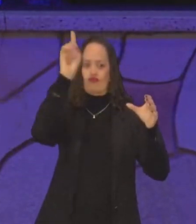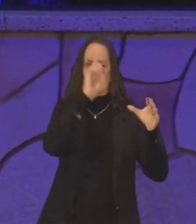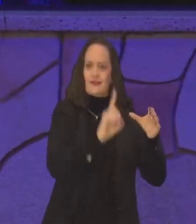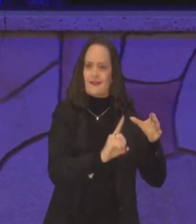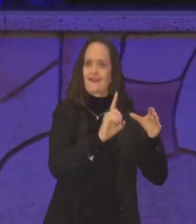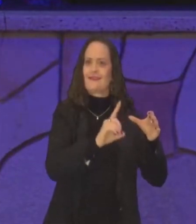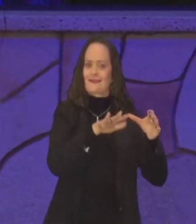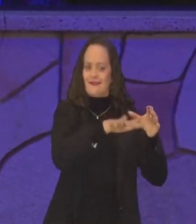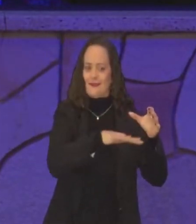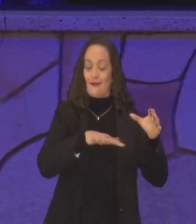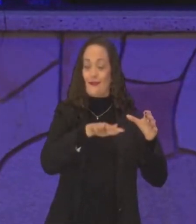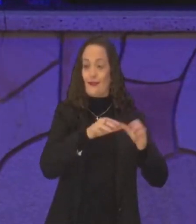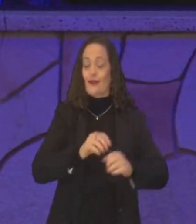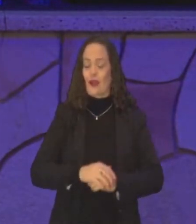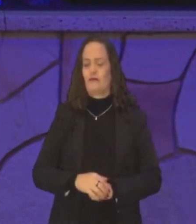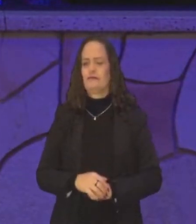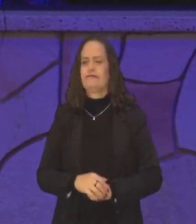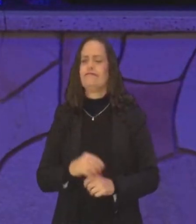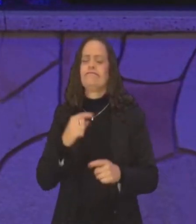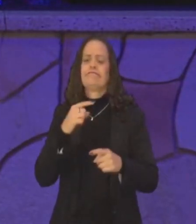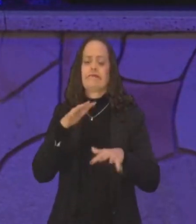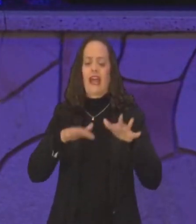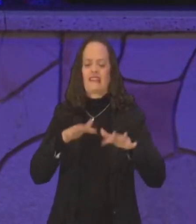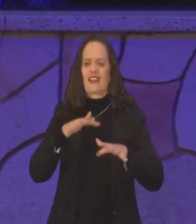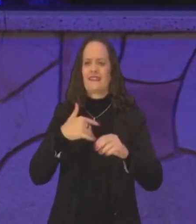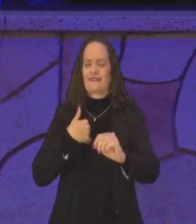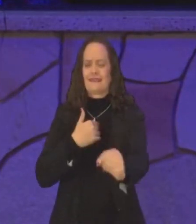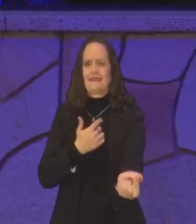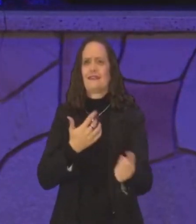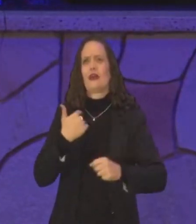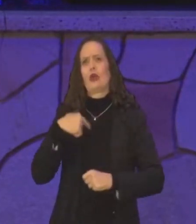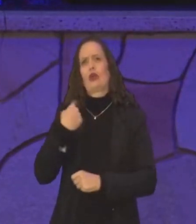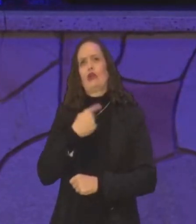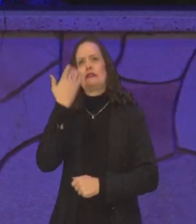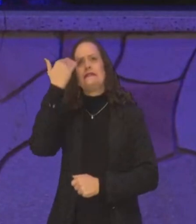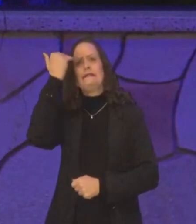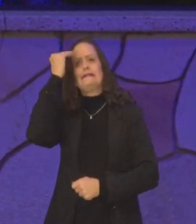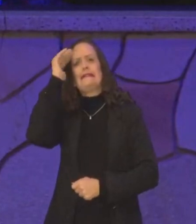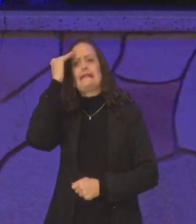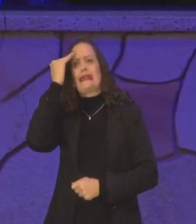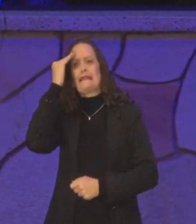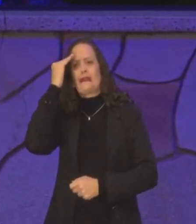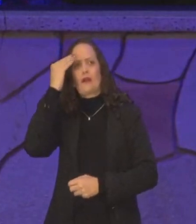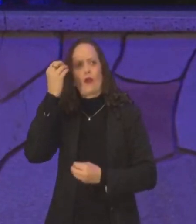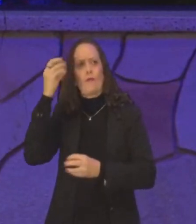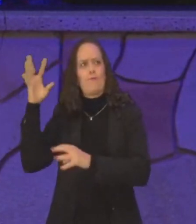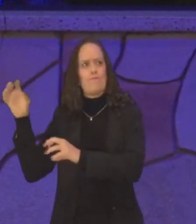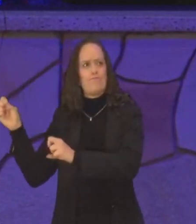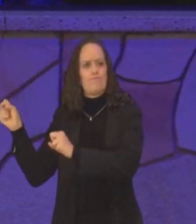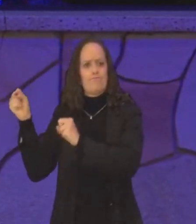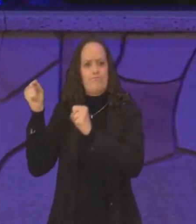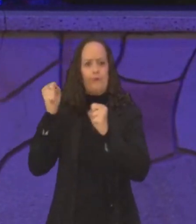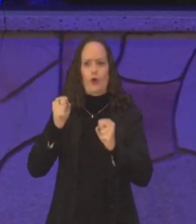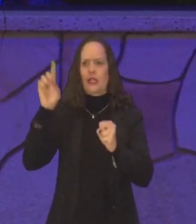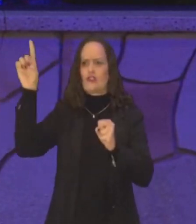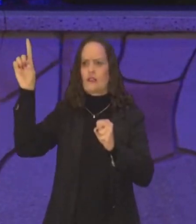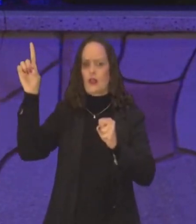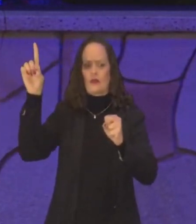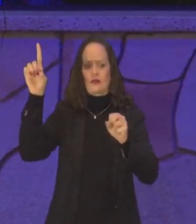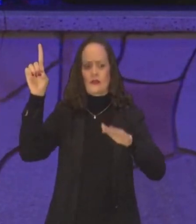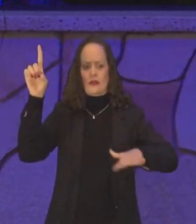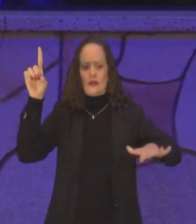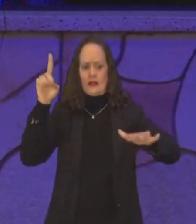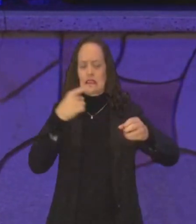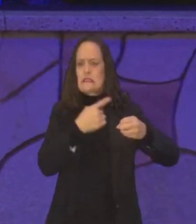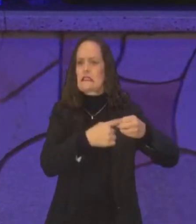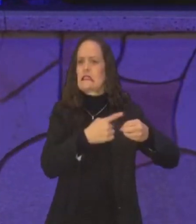É muito difícil, muitas vezes, para entendermos este poder de Deus sobre as cidades, sobre todas